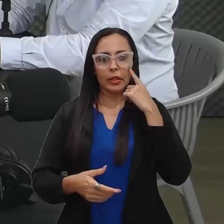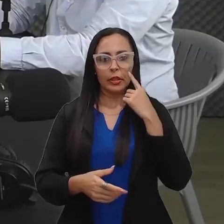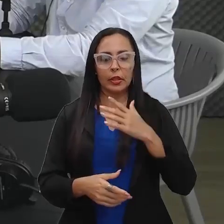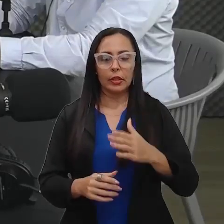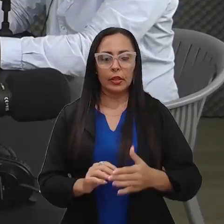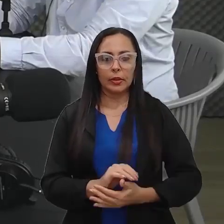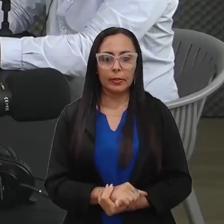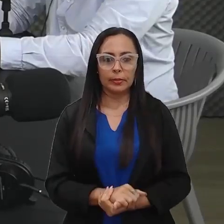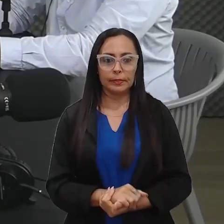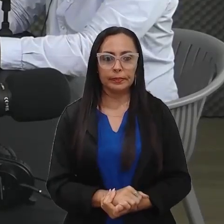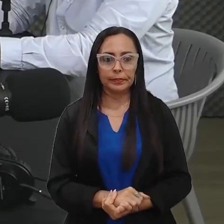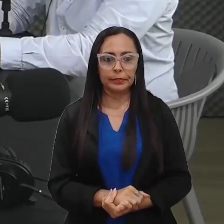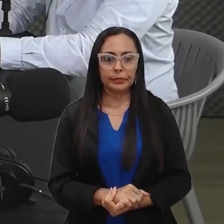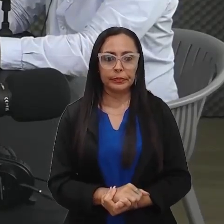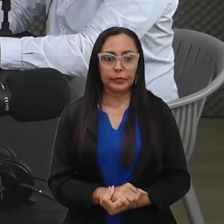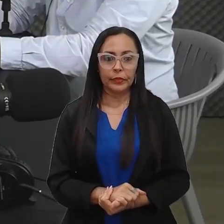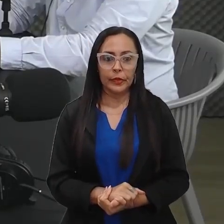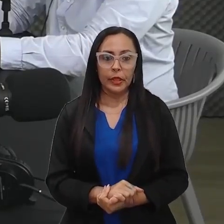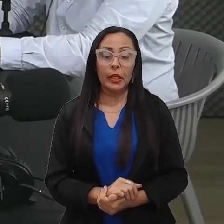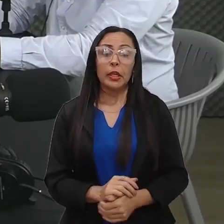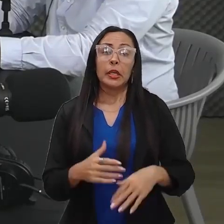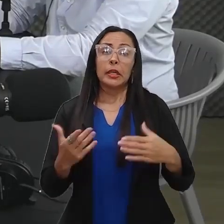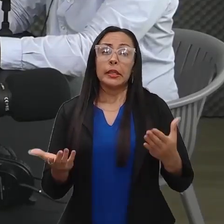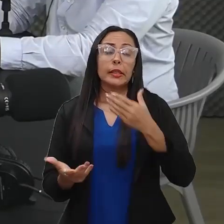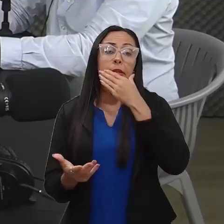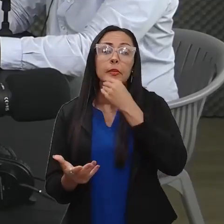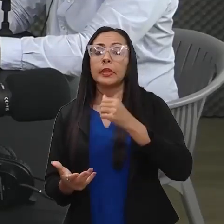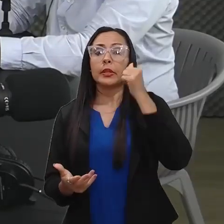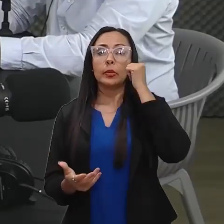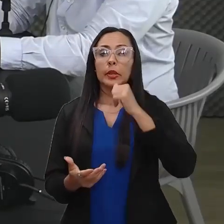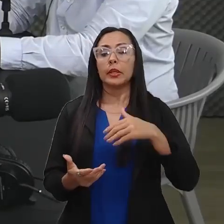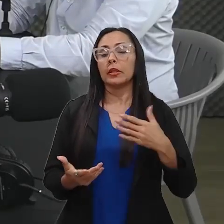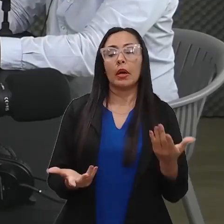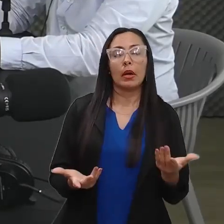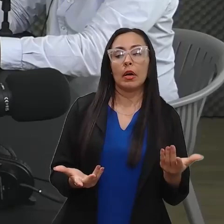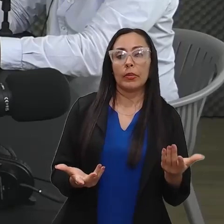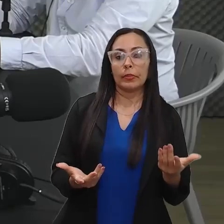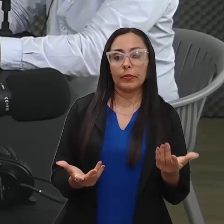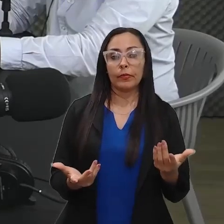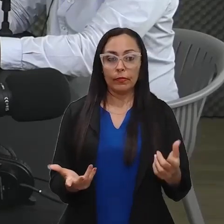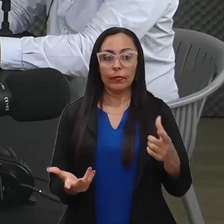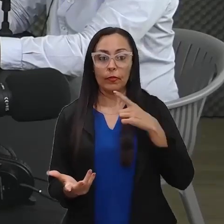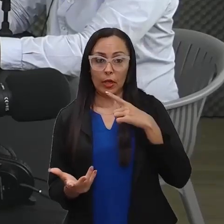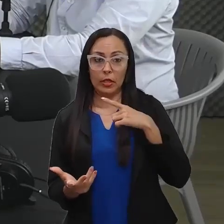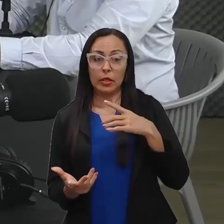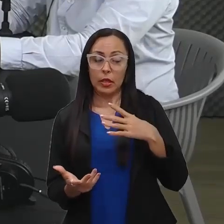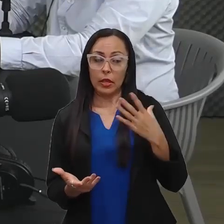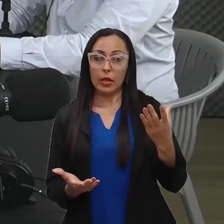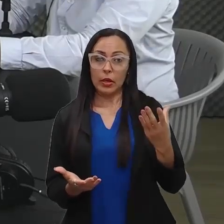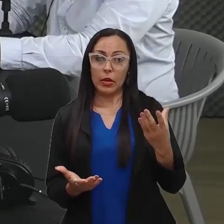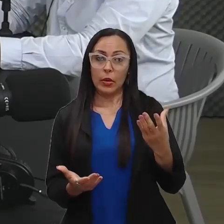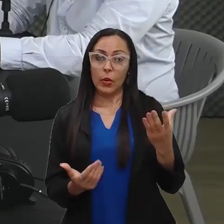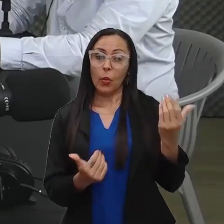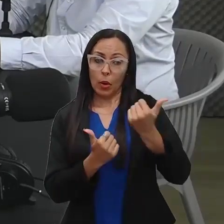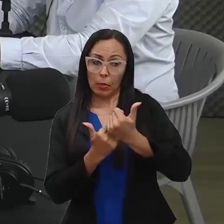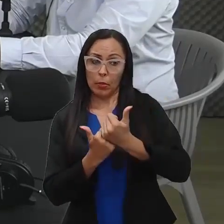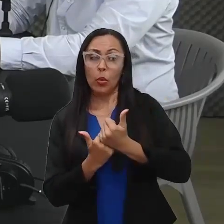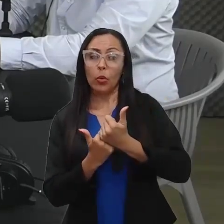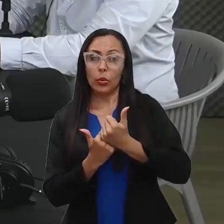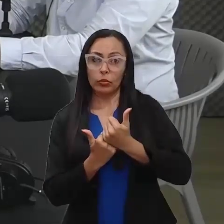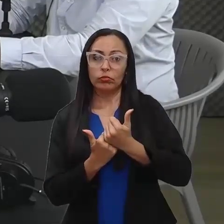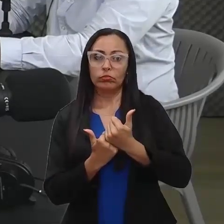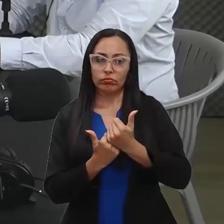rede, né? E esse menino e essa menina, né, ela vai ter o apoio, inclusive,